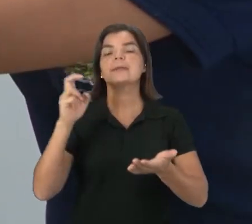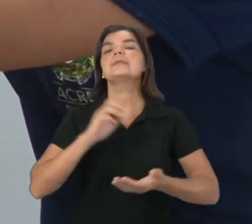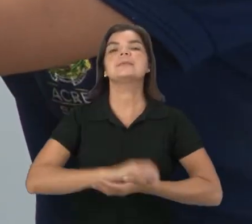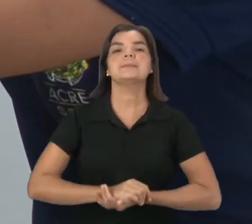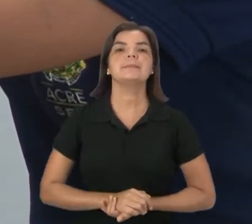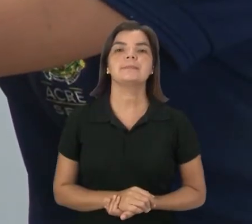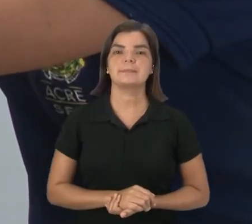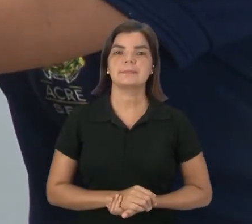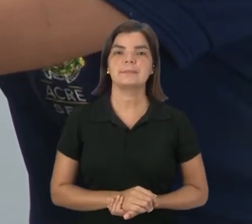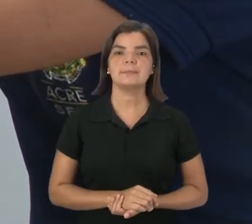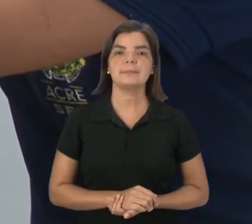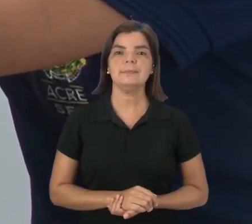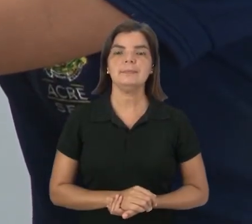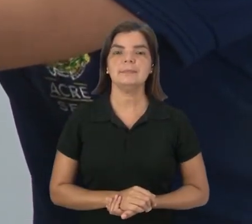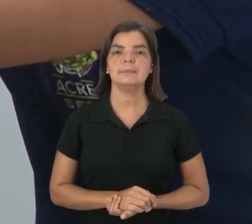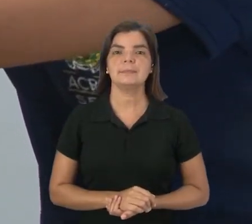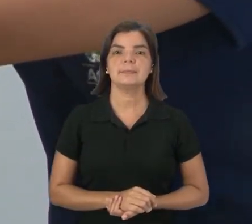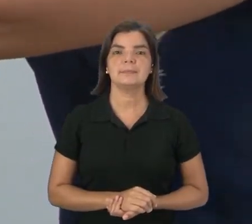dia